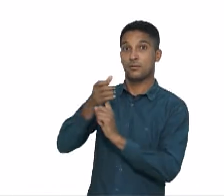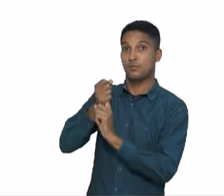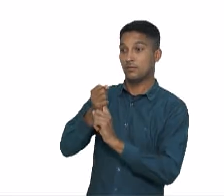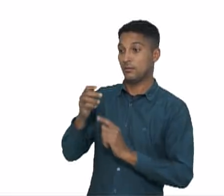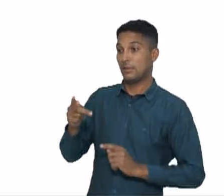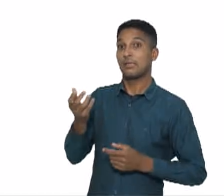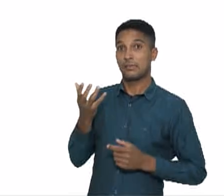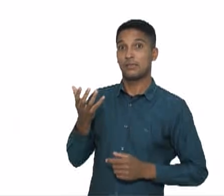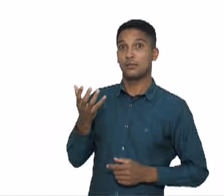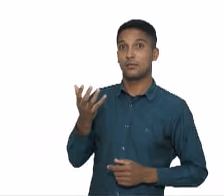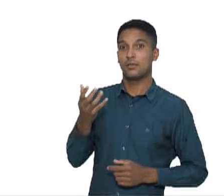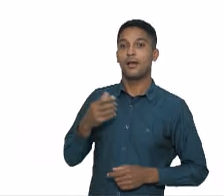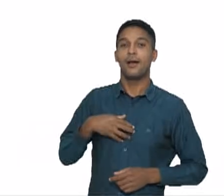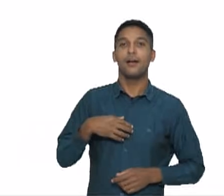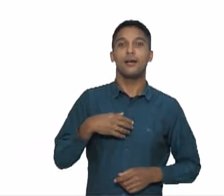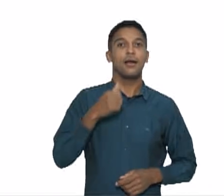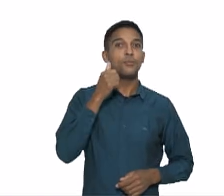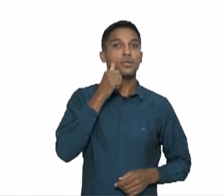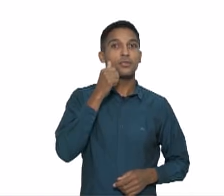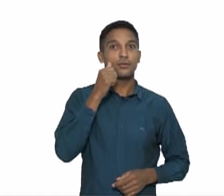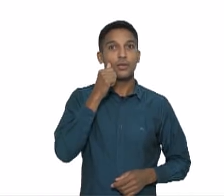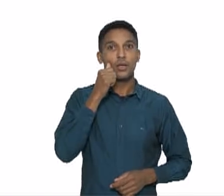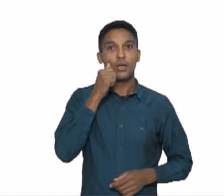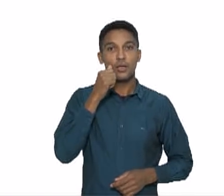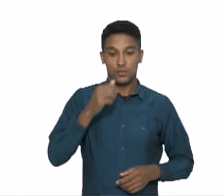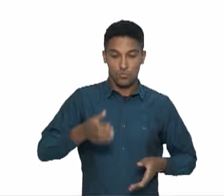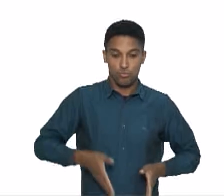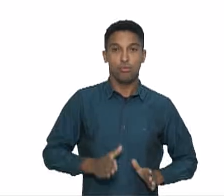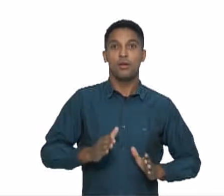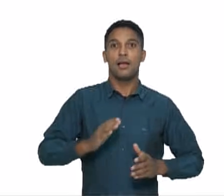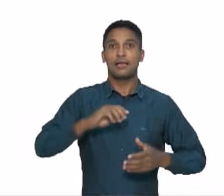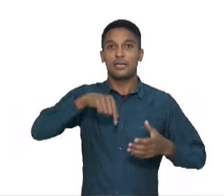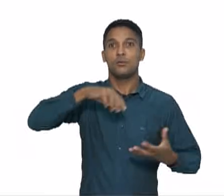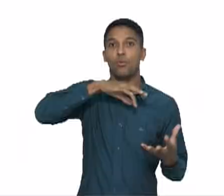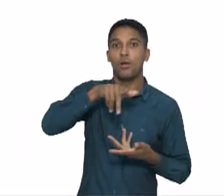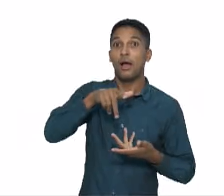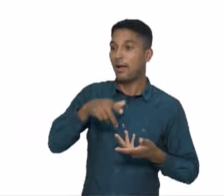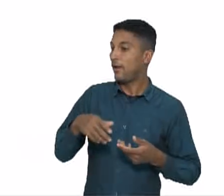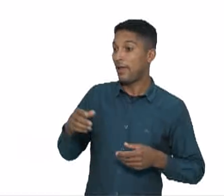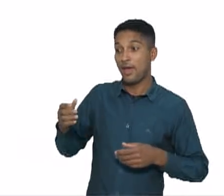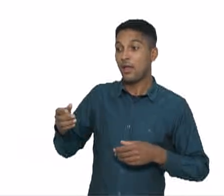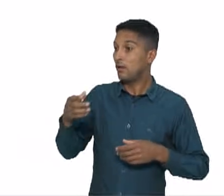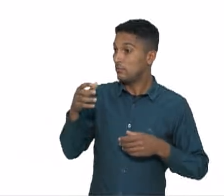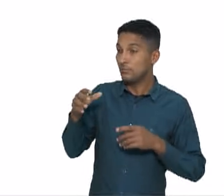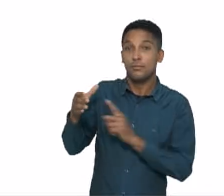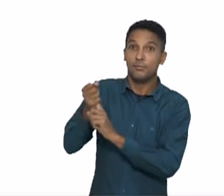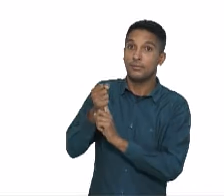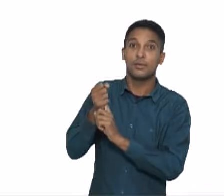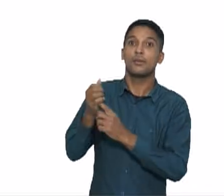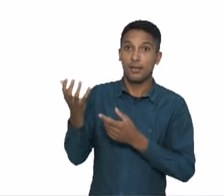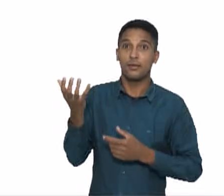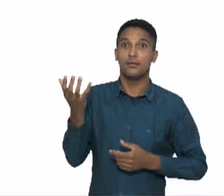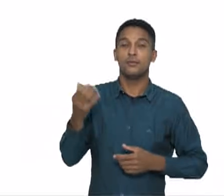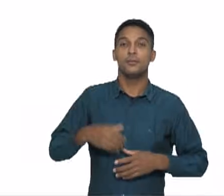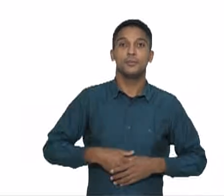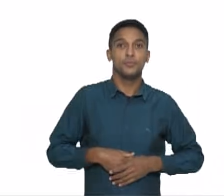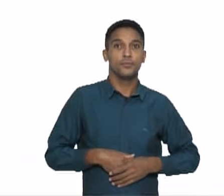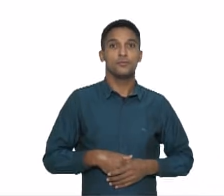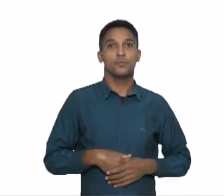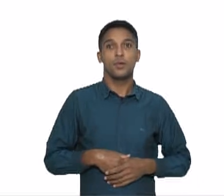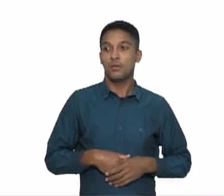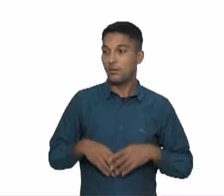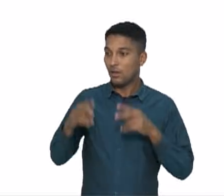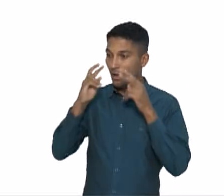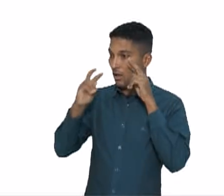que viera ao mundo para ter aquele cachorro. Ele fremia suavemente, sem latir. Ela olhava-o sob os